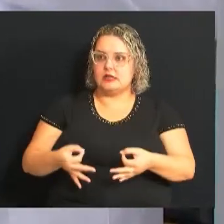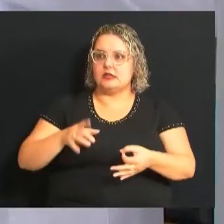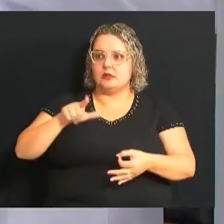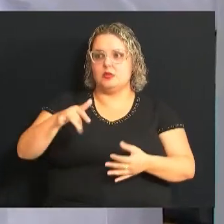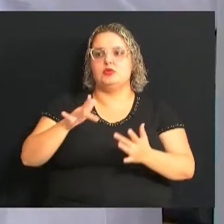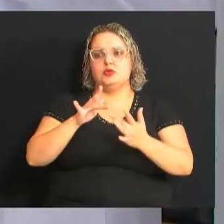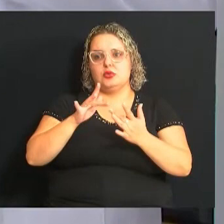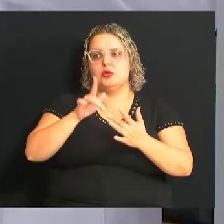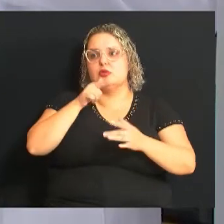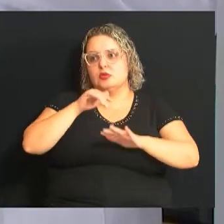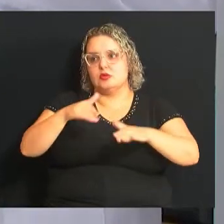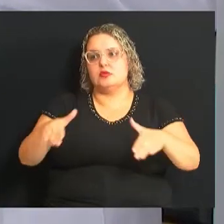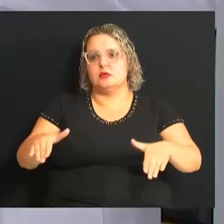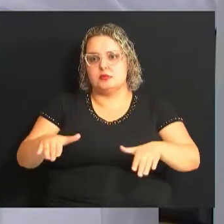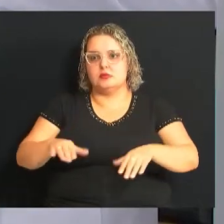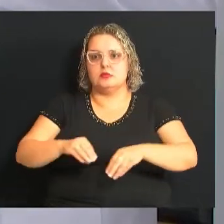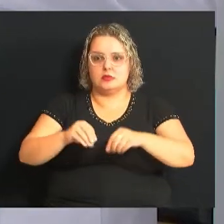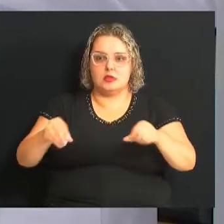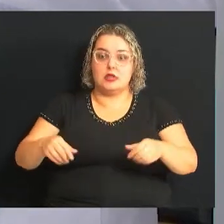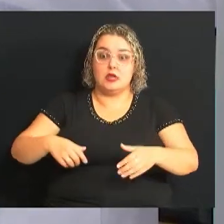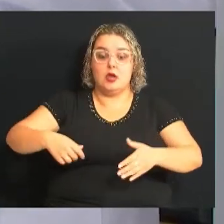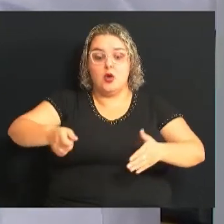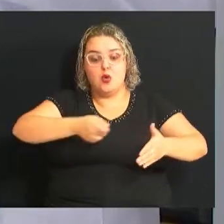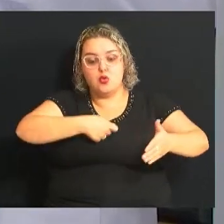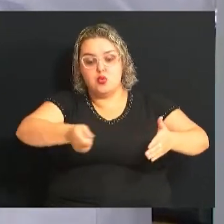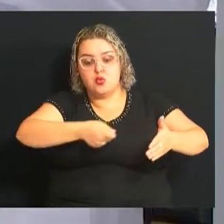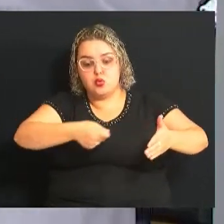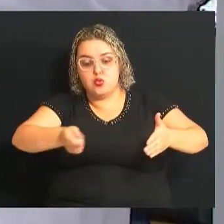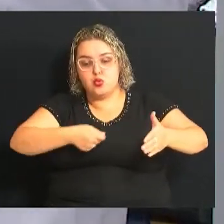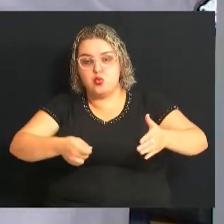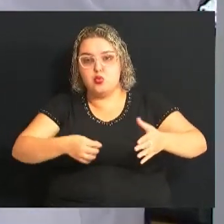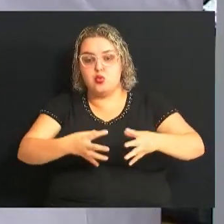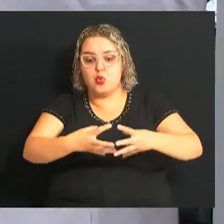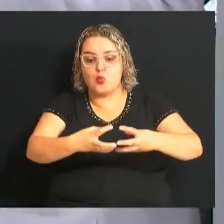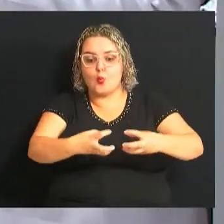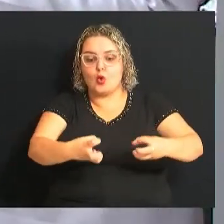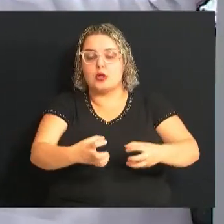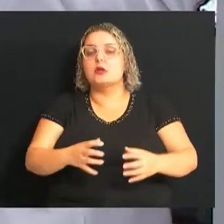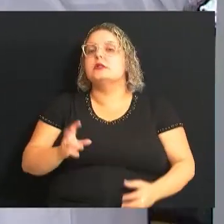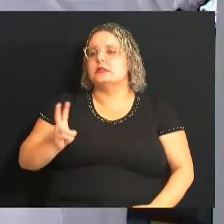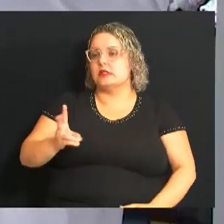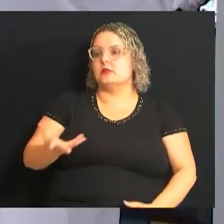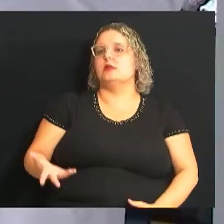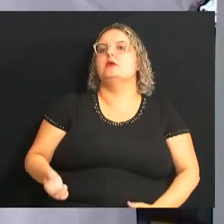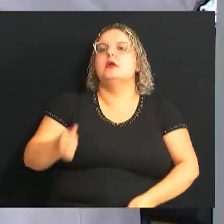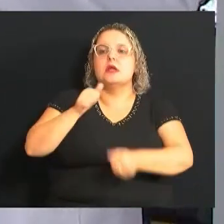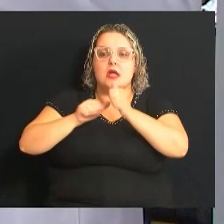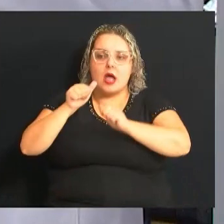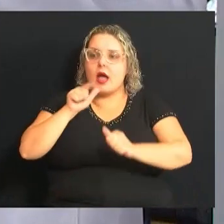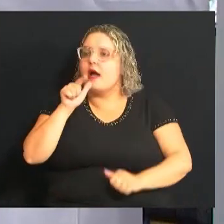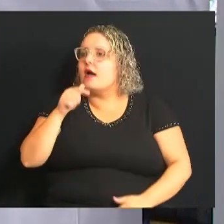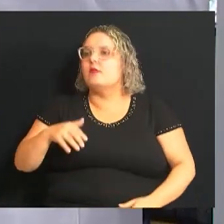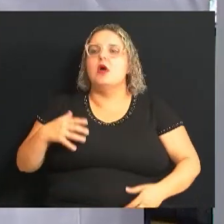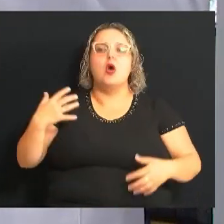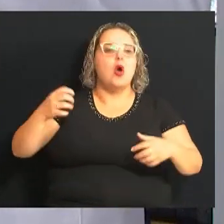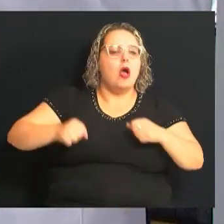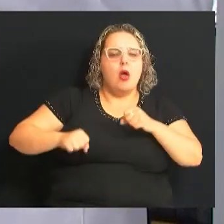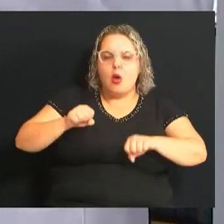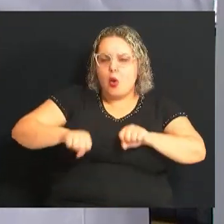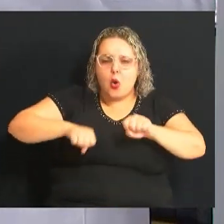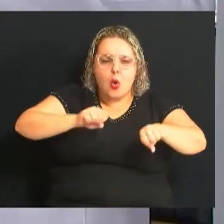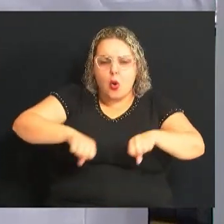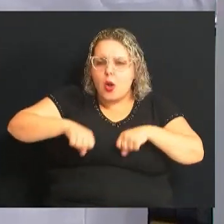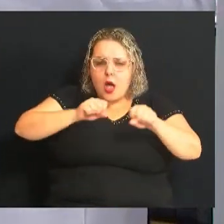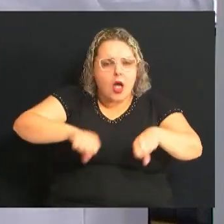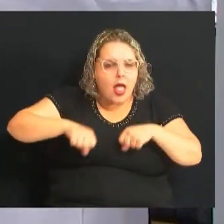sempre secar bem esse animal. Né? Sempre hidratar bastante, né? Que ele vai correr, vai pegar aquele sol, então tem que dar bastante